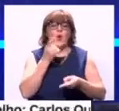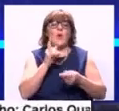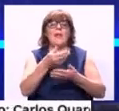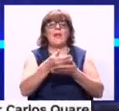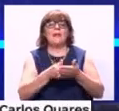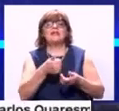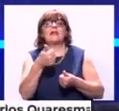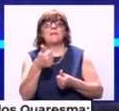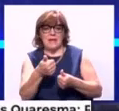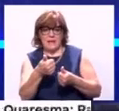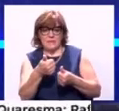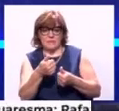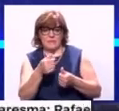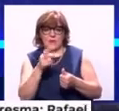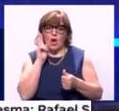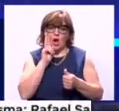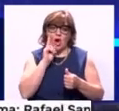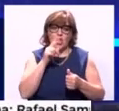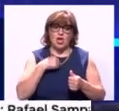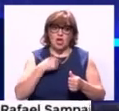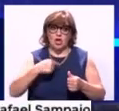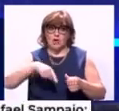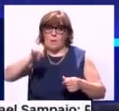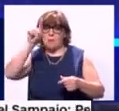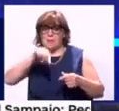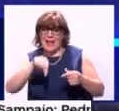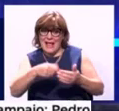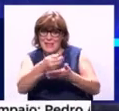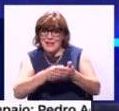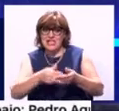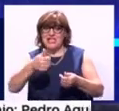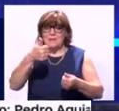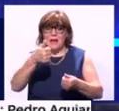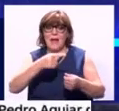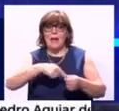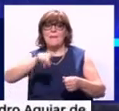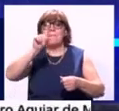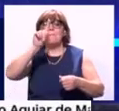lista B. Repare, nós fomos os primeiros, esta lista B foi